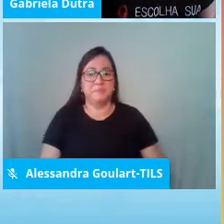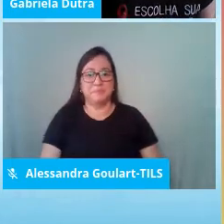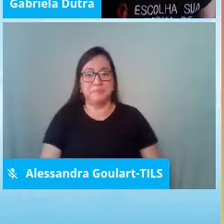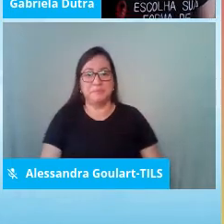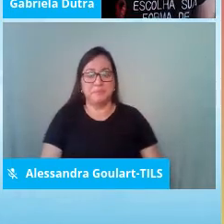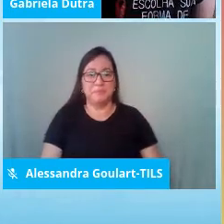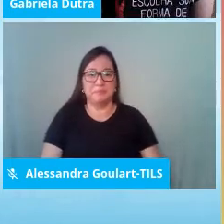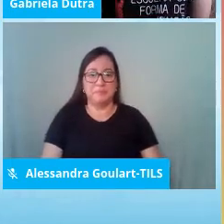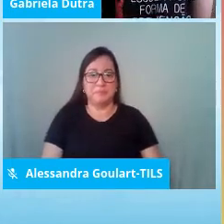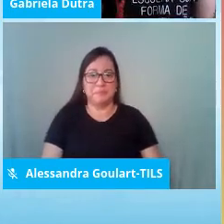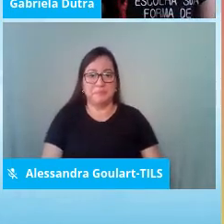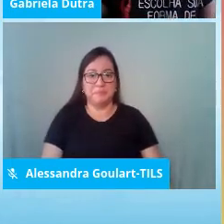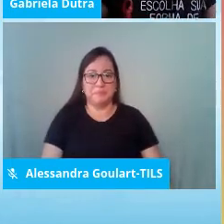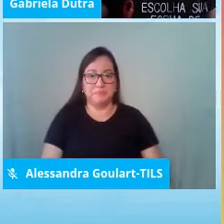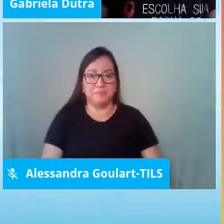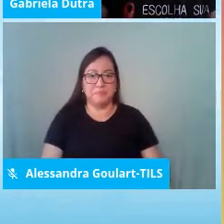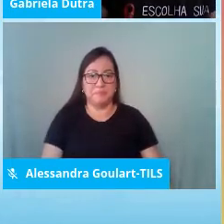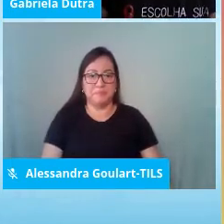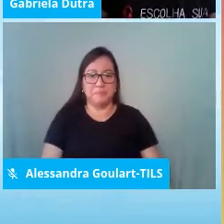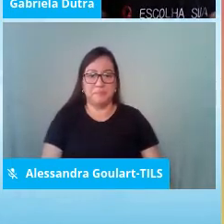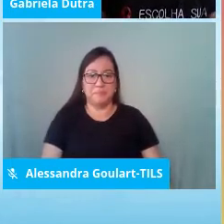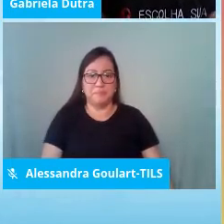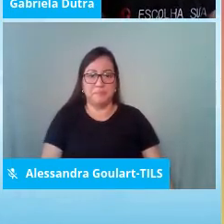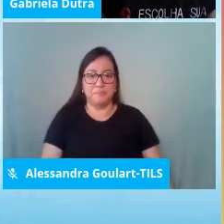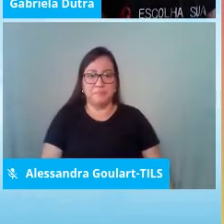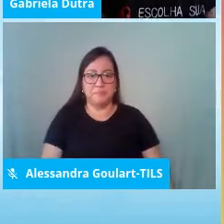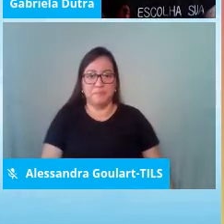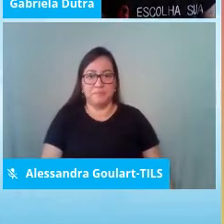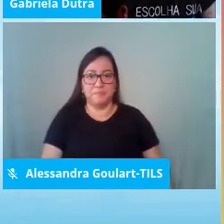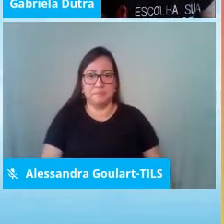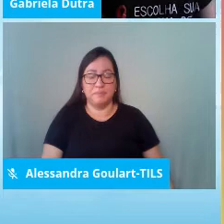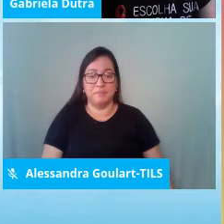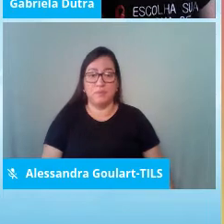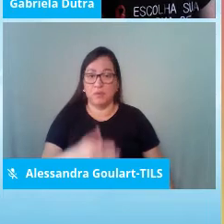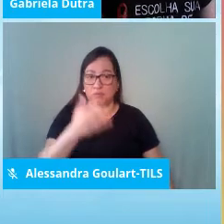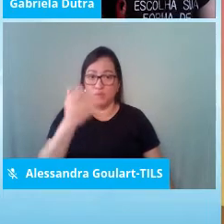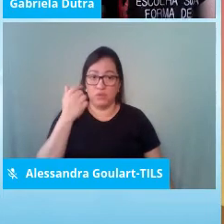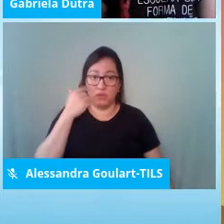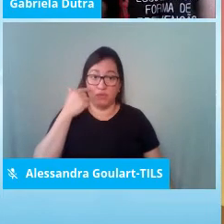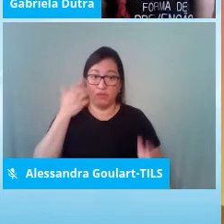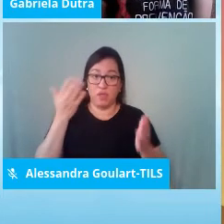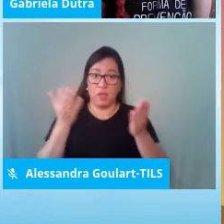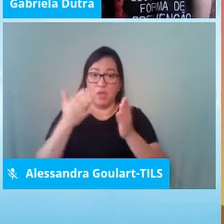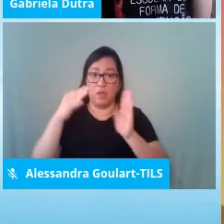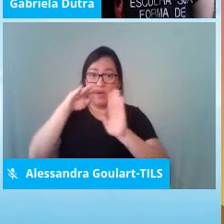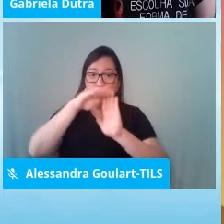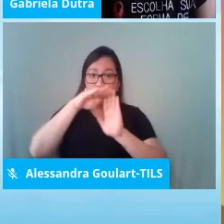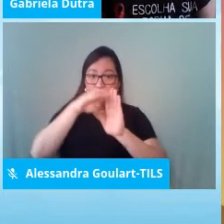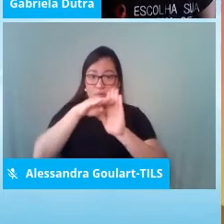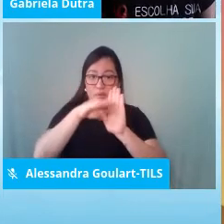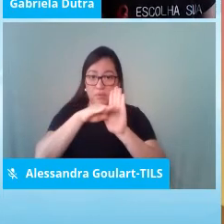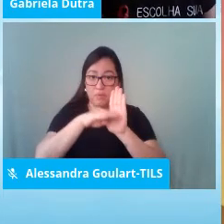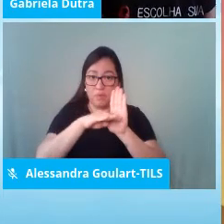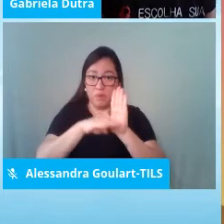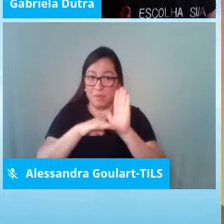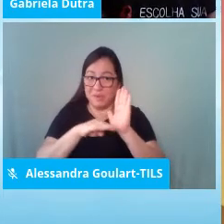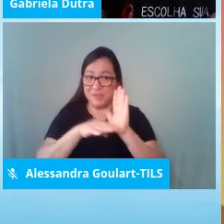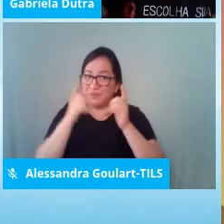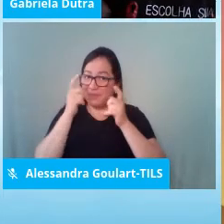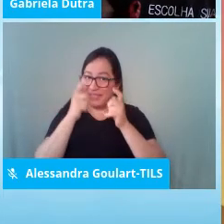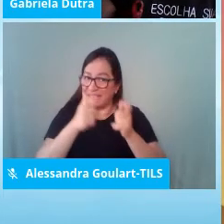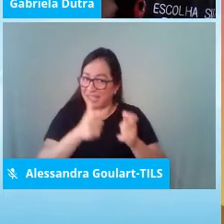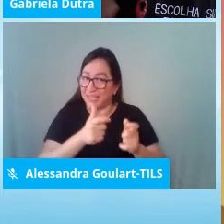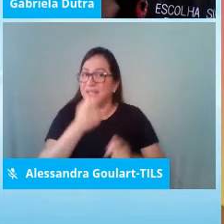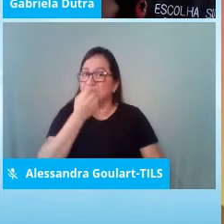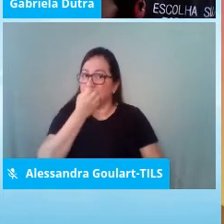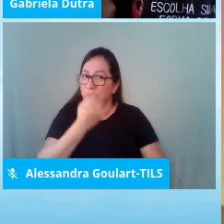Estadual do Bebê. Então, o Mário vai passar aí para a gente a programação, rapidinho, para vocês darem uma olhada, ficarem com vontade de assistir.